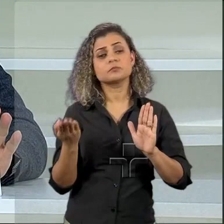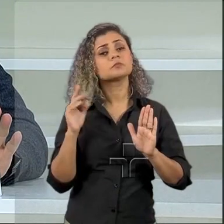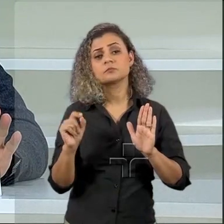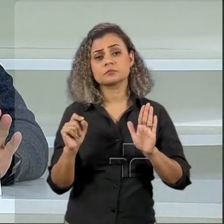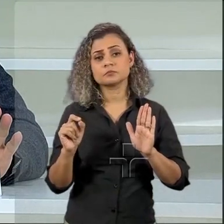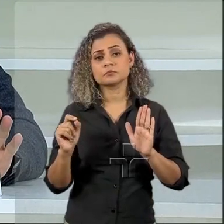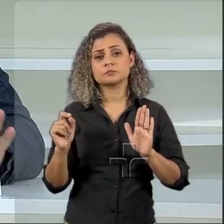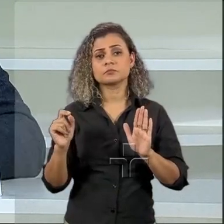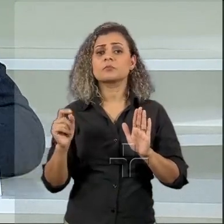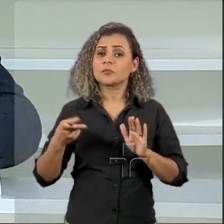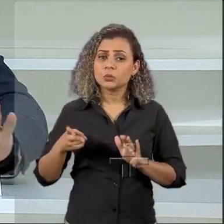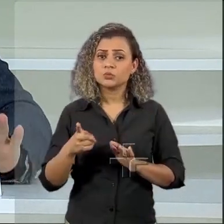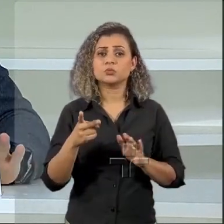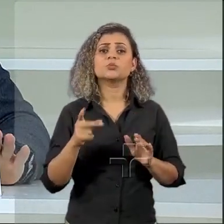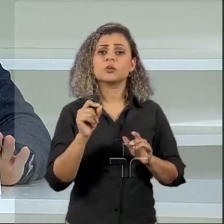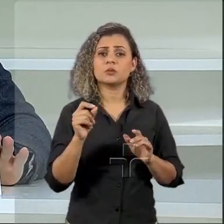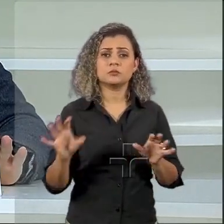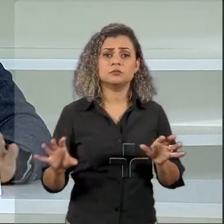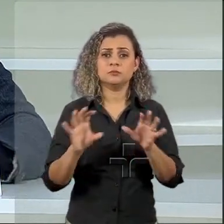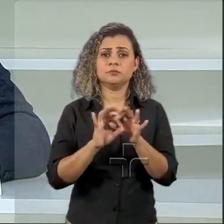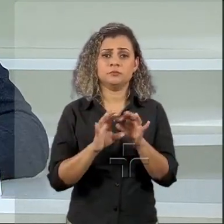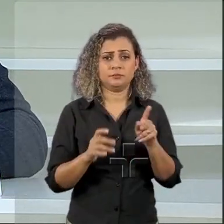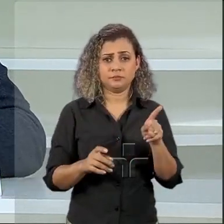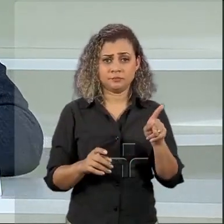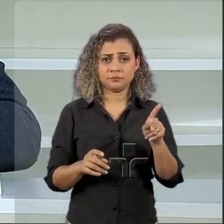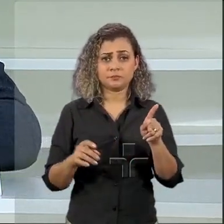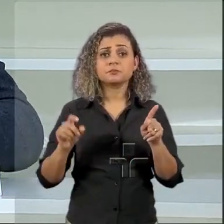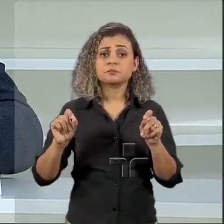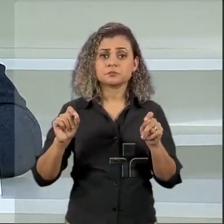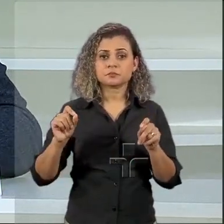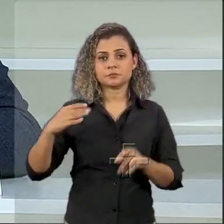continuidade do governo Temer, na melhor das hipóteses, tá certo?